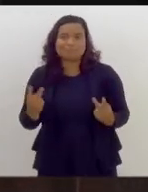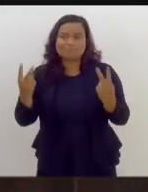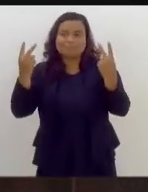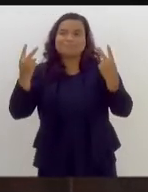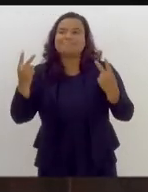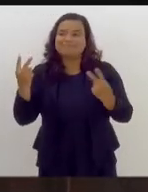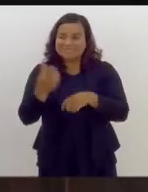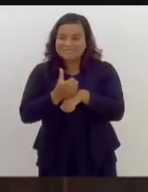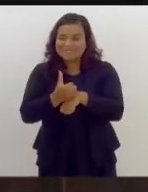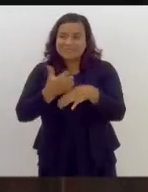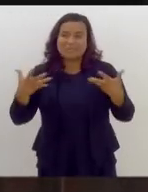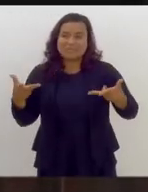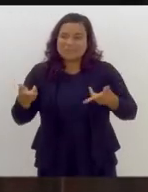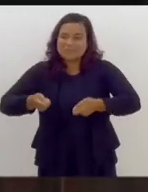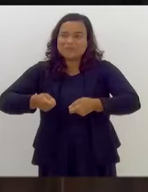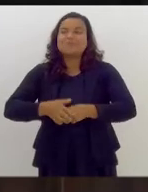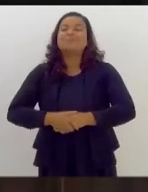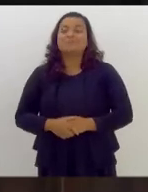profissionais